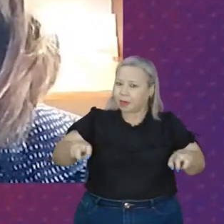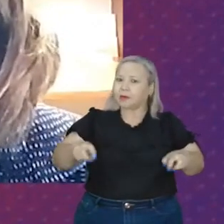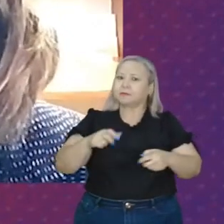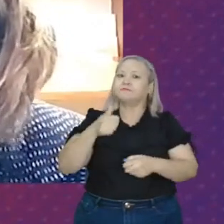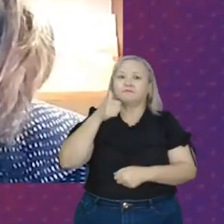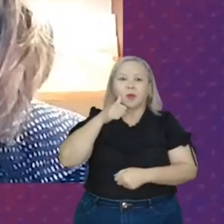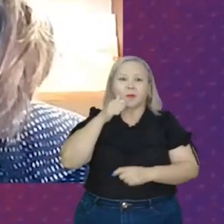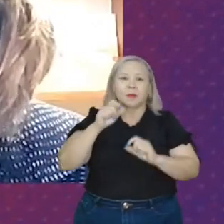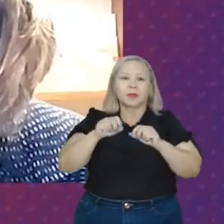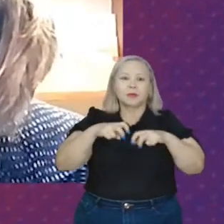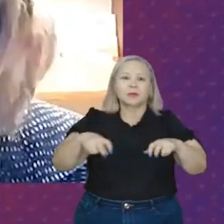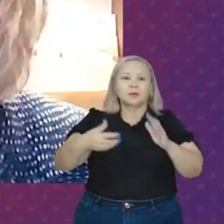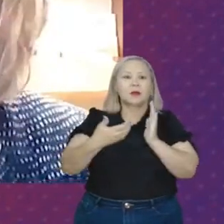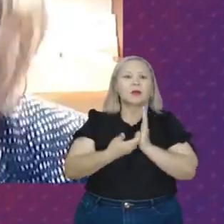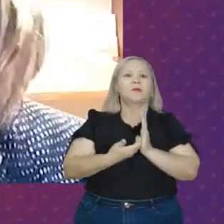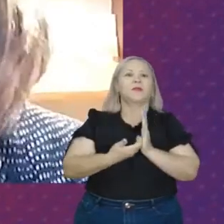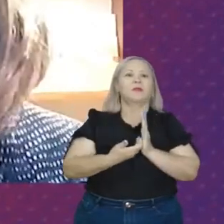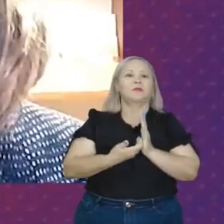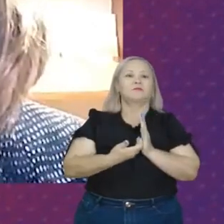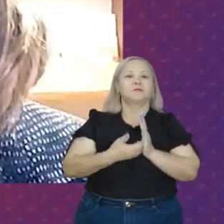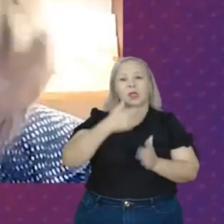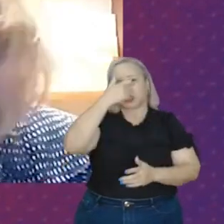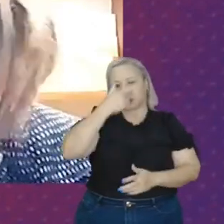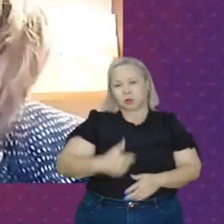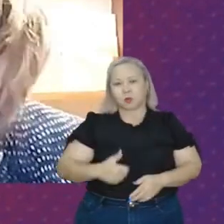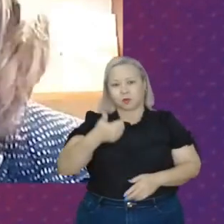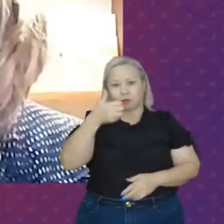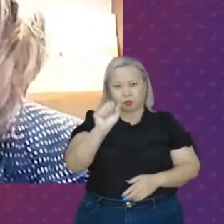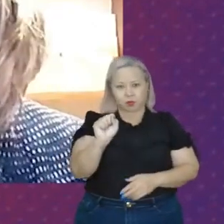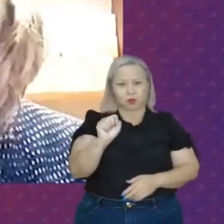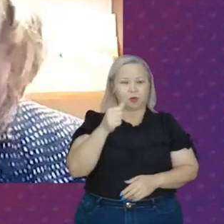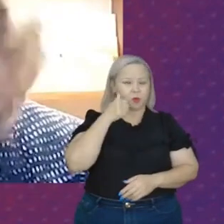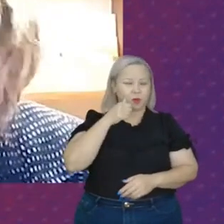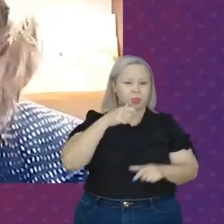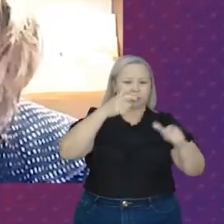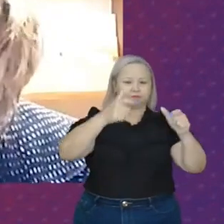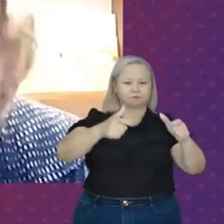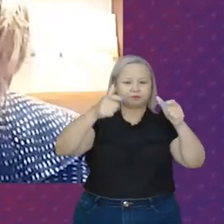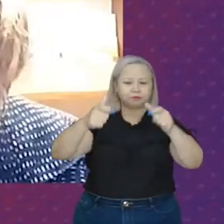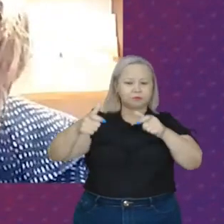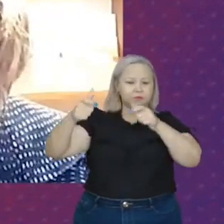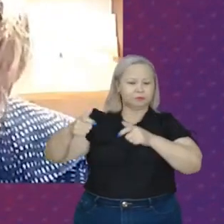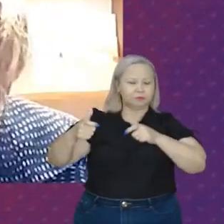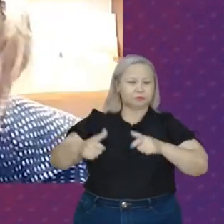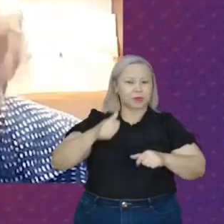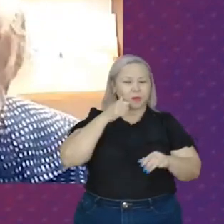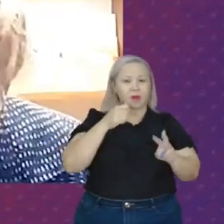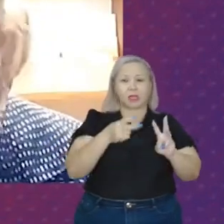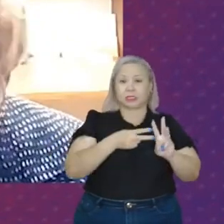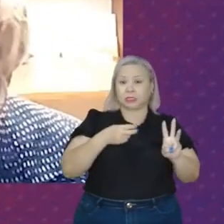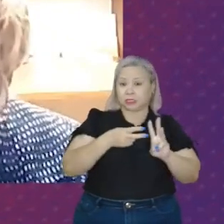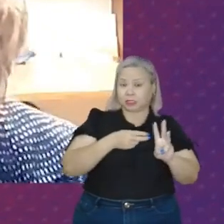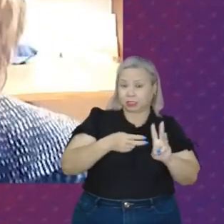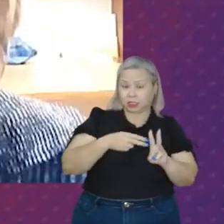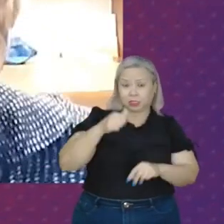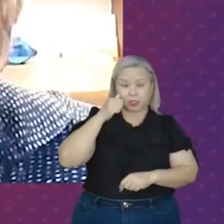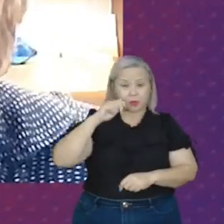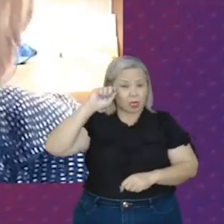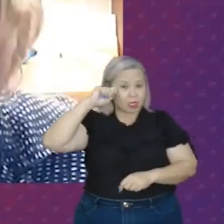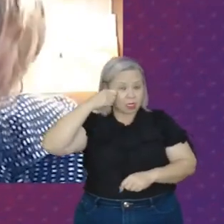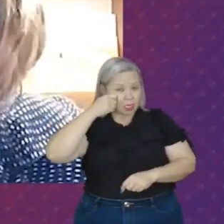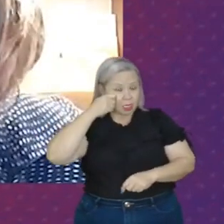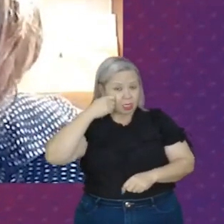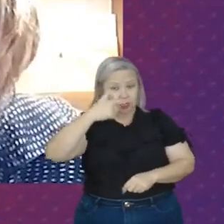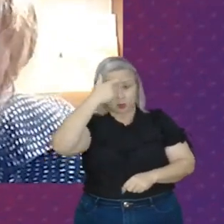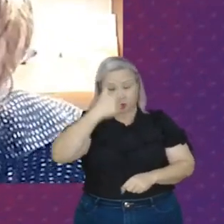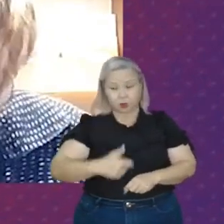Federal. Nós somos 18 mulheres, de todos os campos. Mulheres indígenas, mulheres negras, nós somos